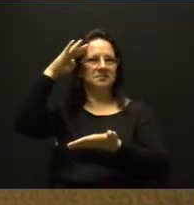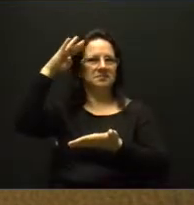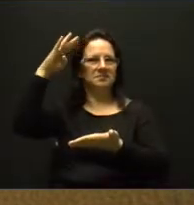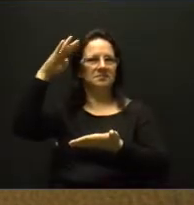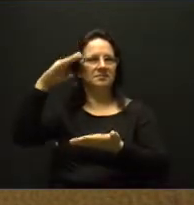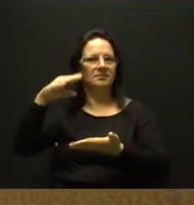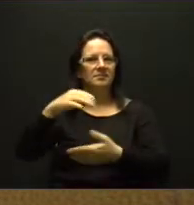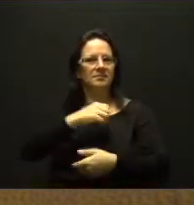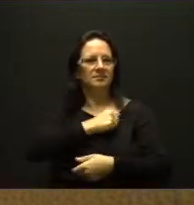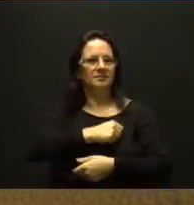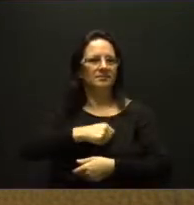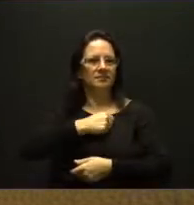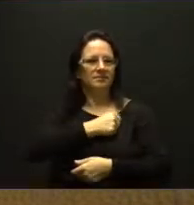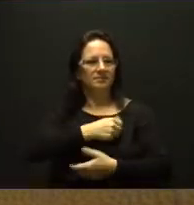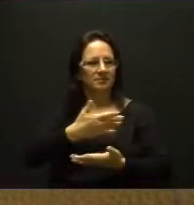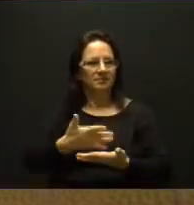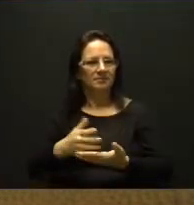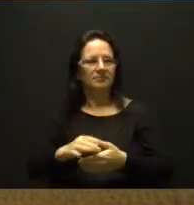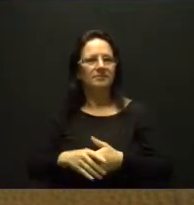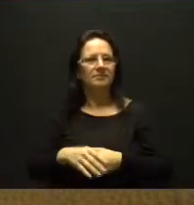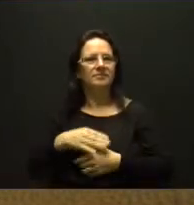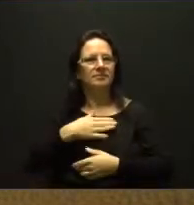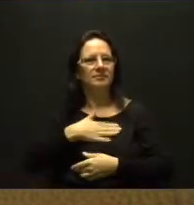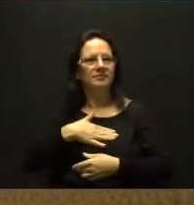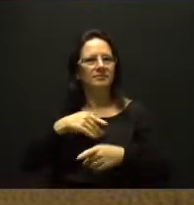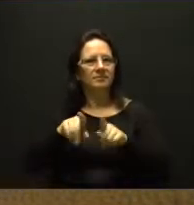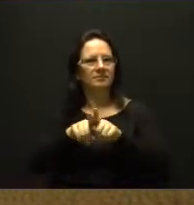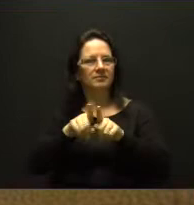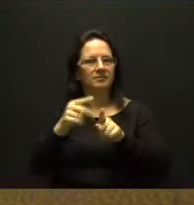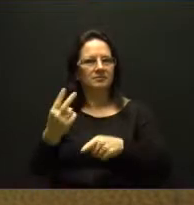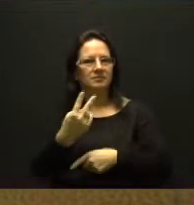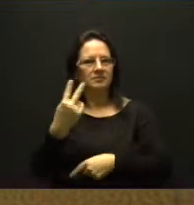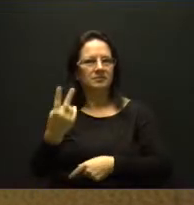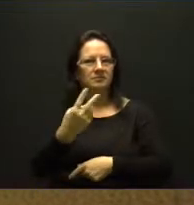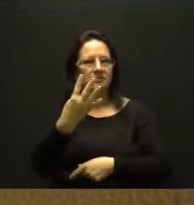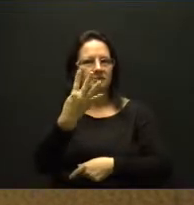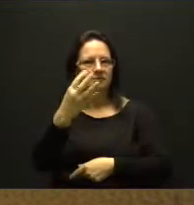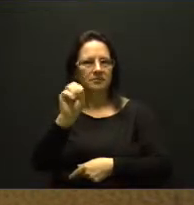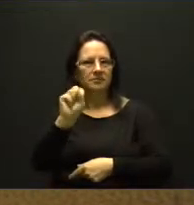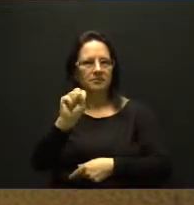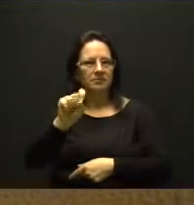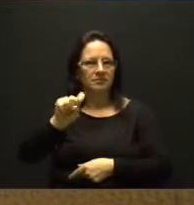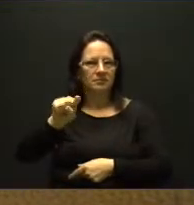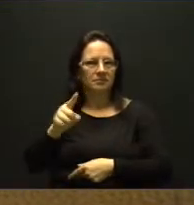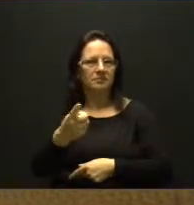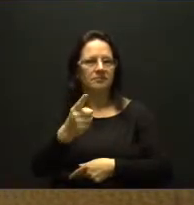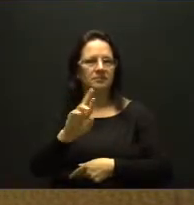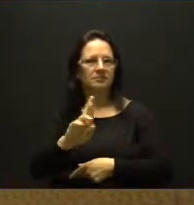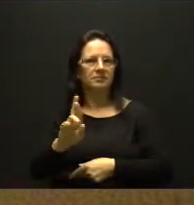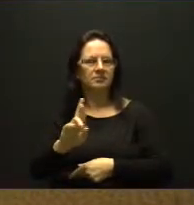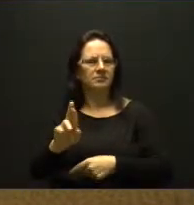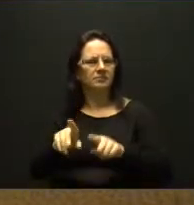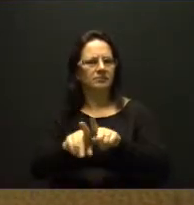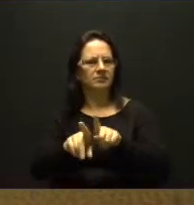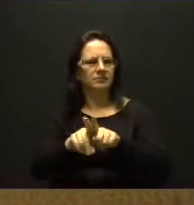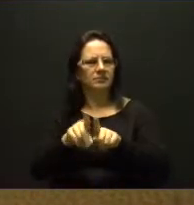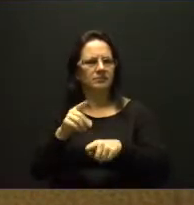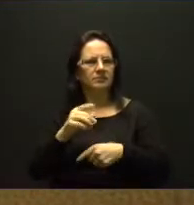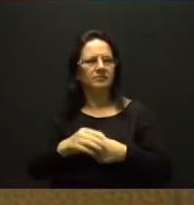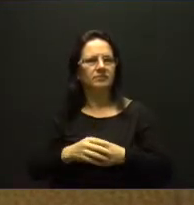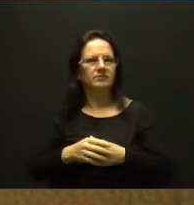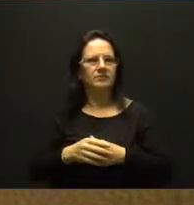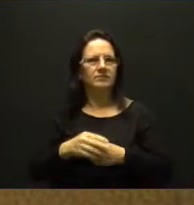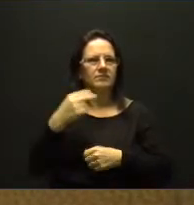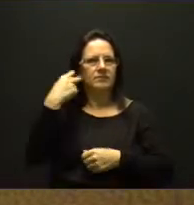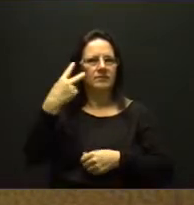muito grande e gostaria dizer também que esse valor de 48 mil realmente é como o